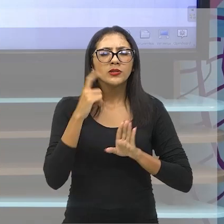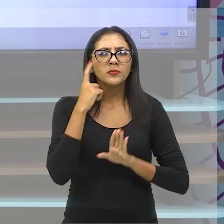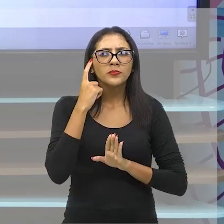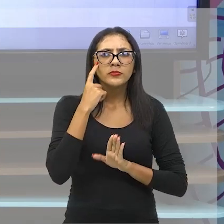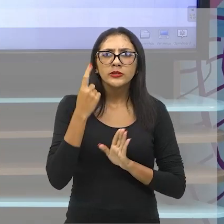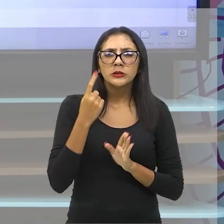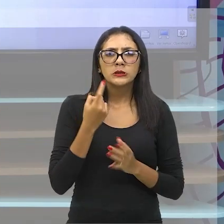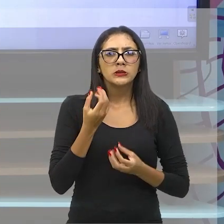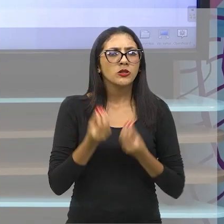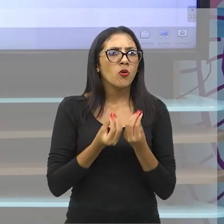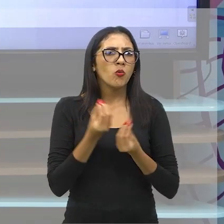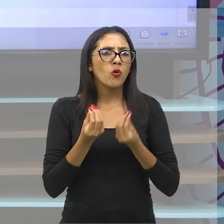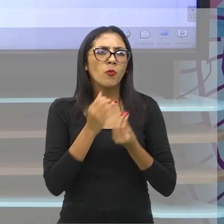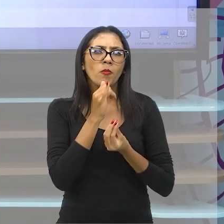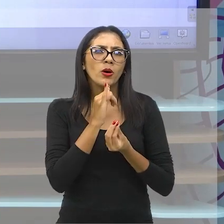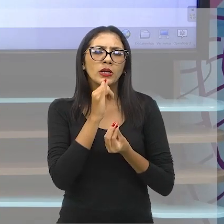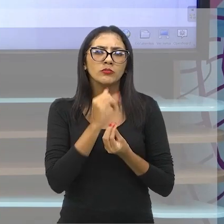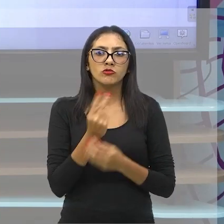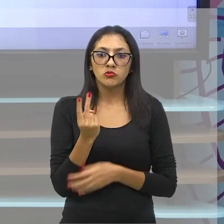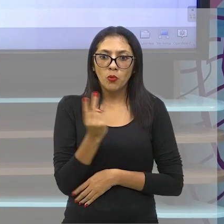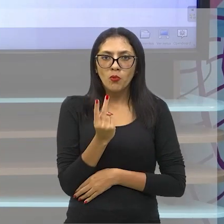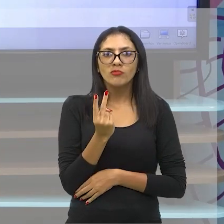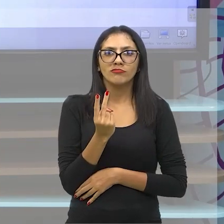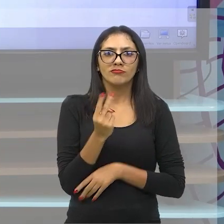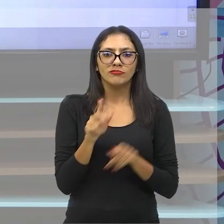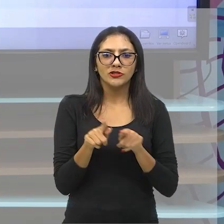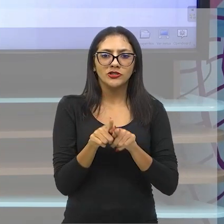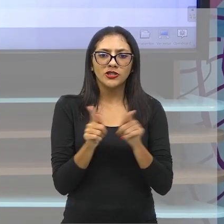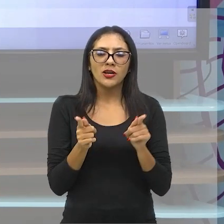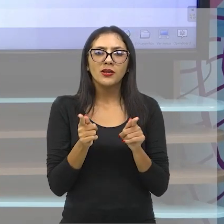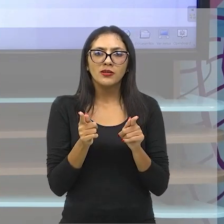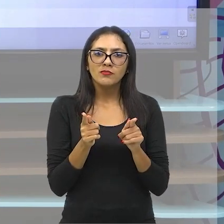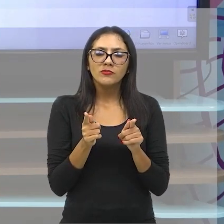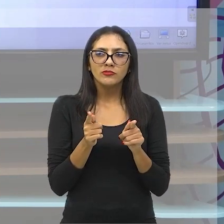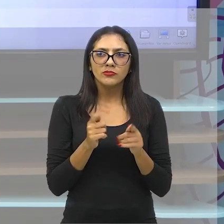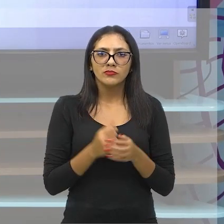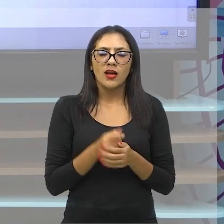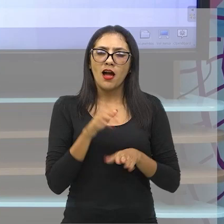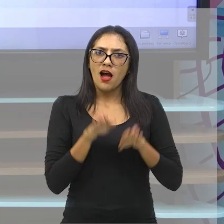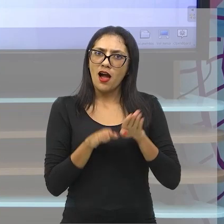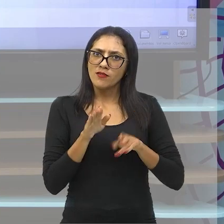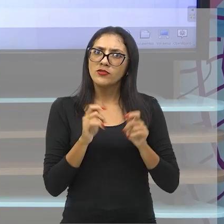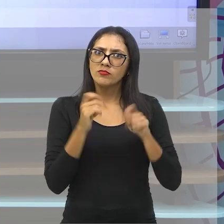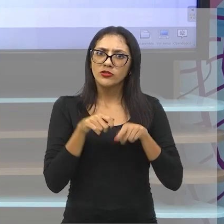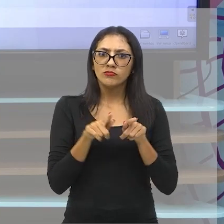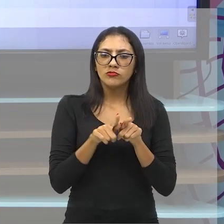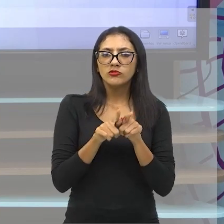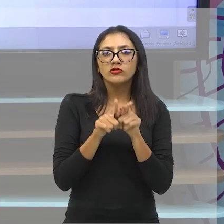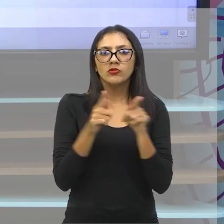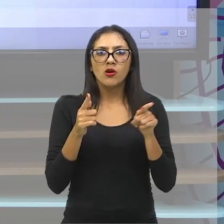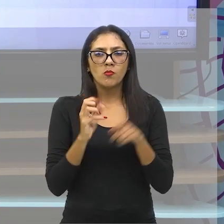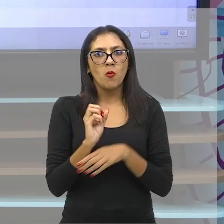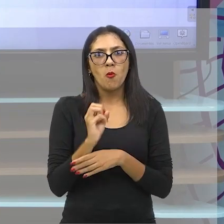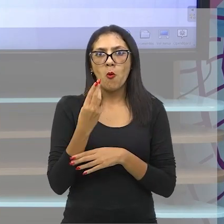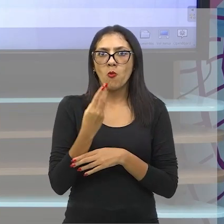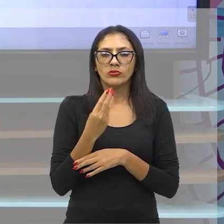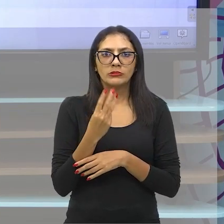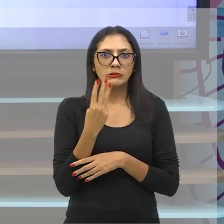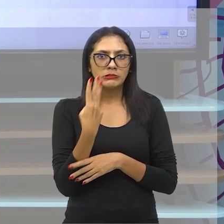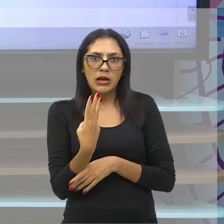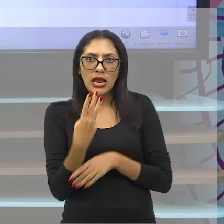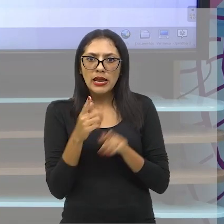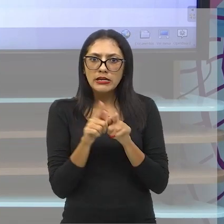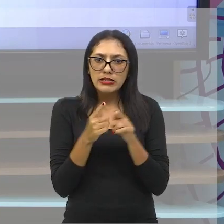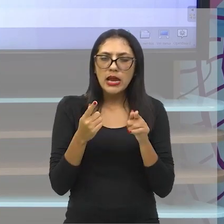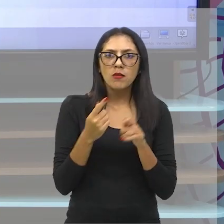como é que acontece no caso dos gêmeos, né? Às vezes na gestação podem vir ali 2, até mesmo 3 ou 4,